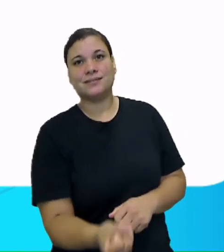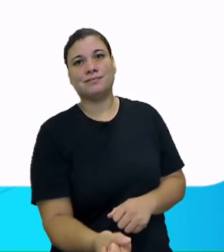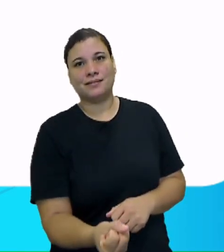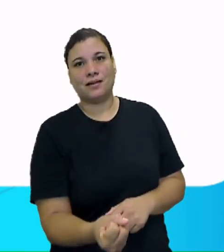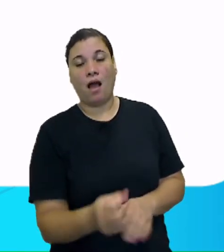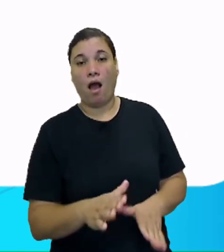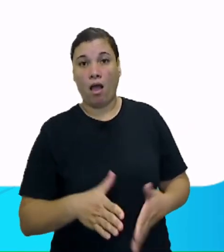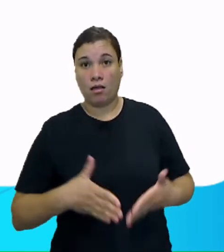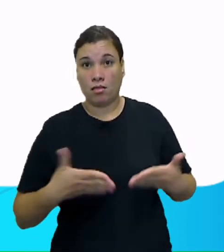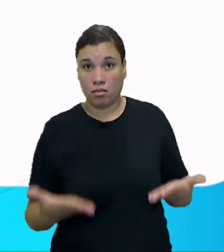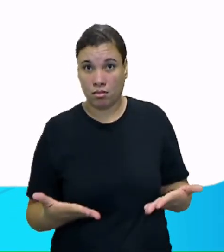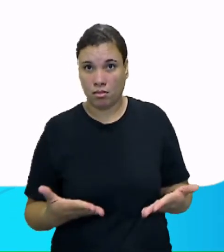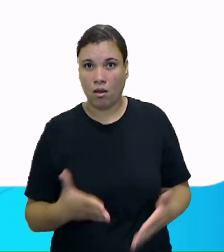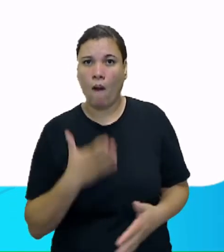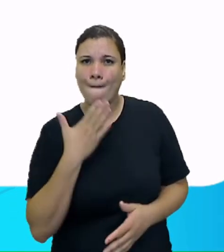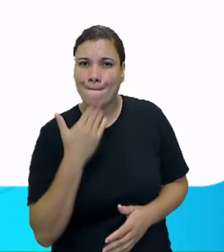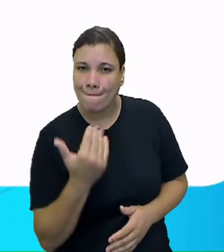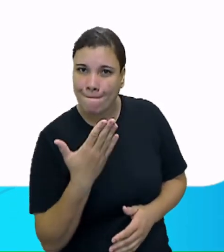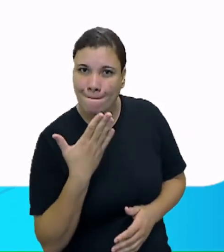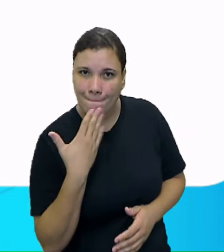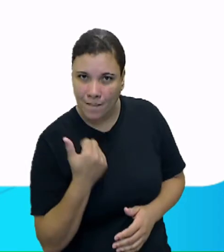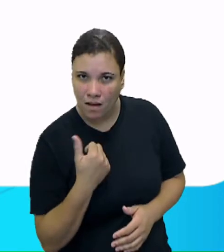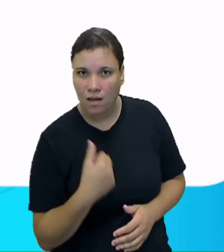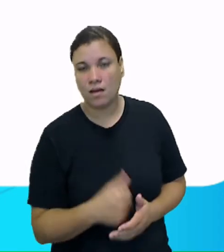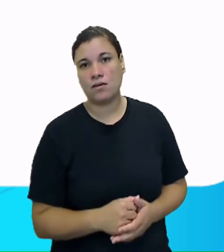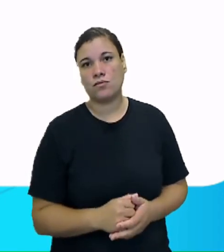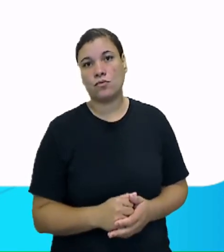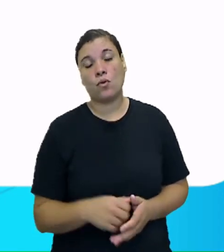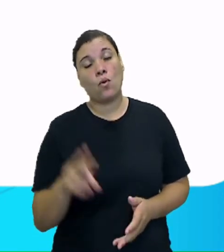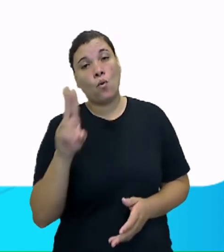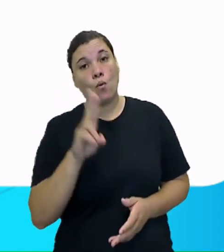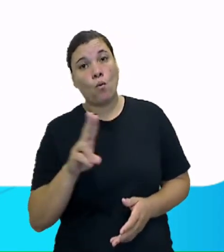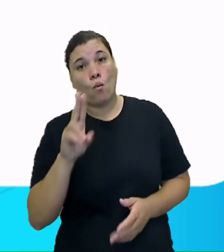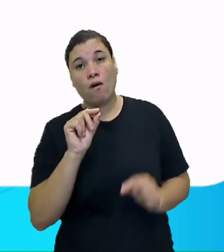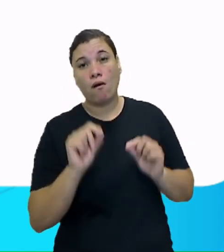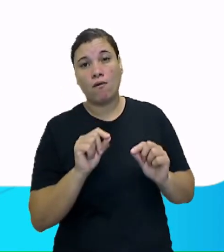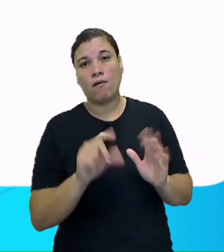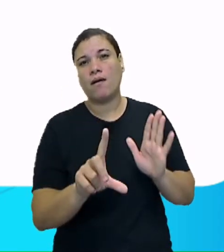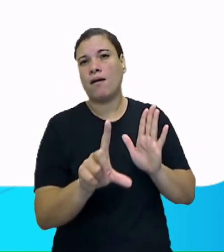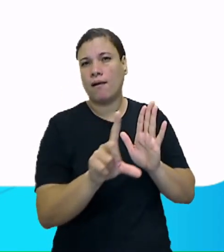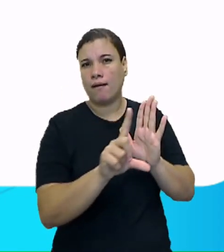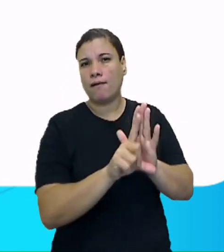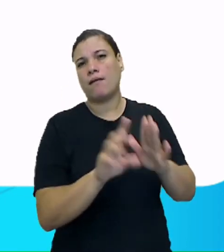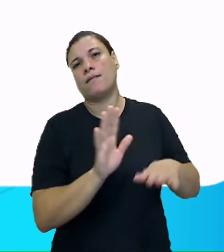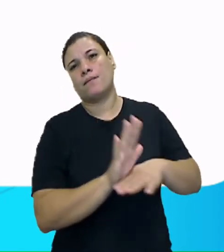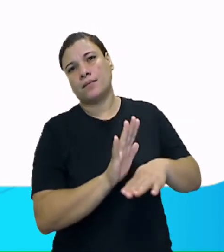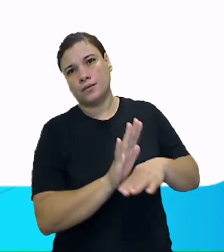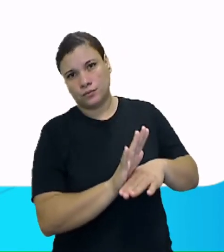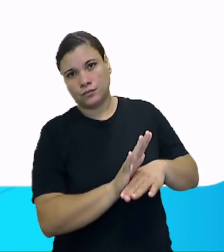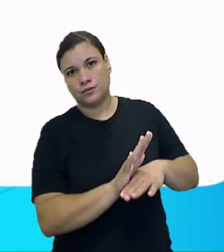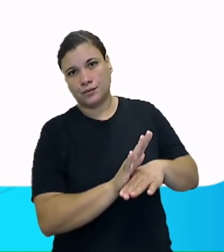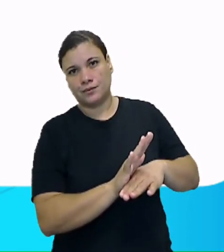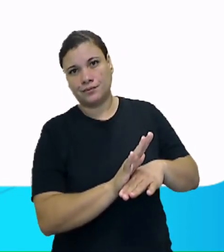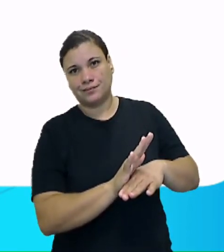país como refugiada e está aguardando uma decisão para obter esse status,